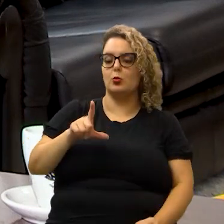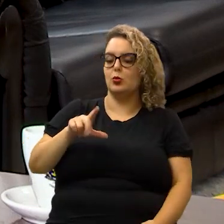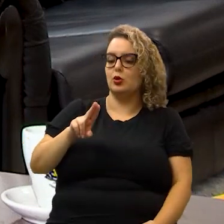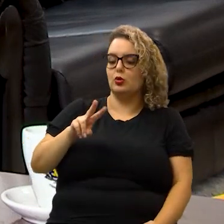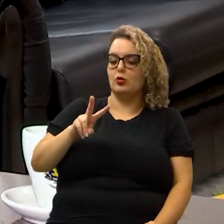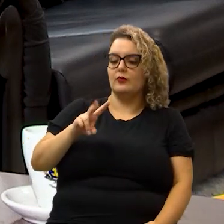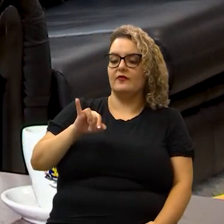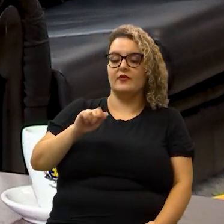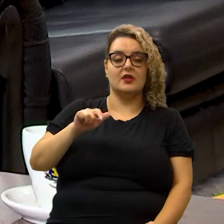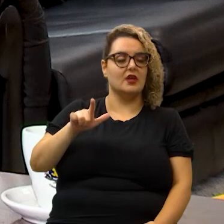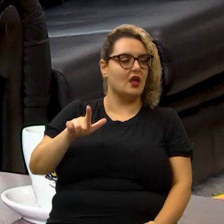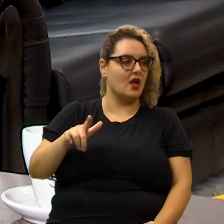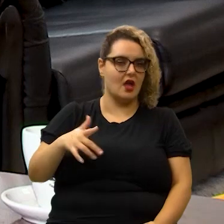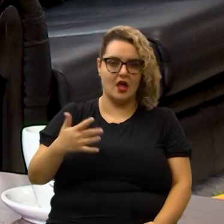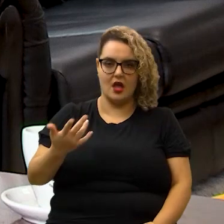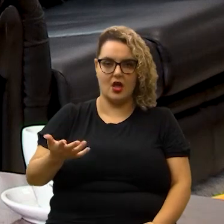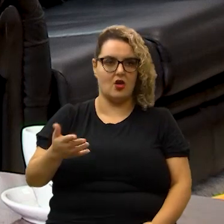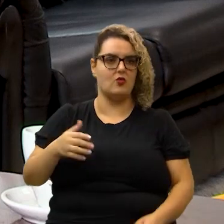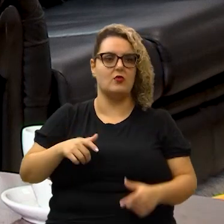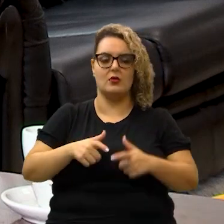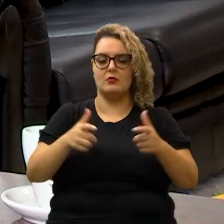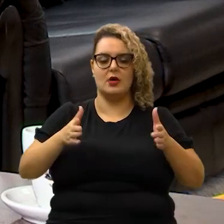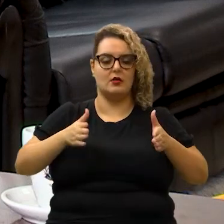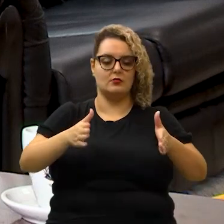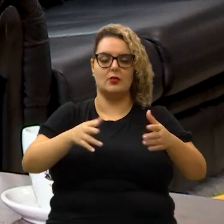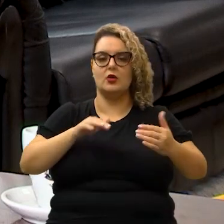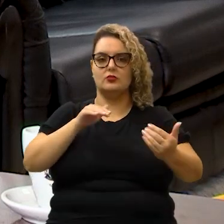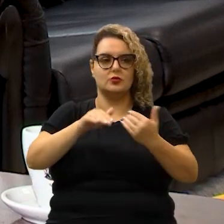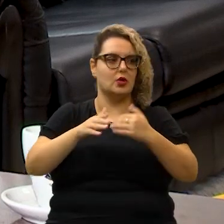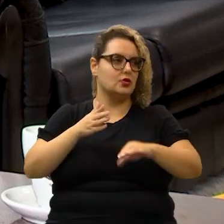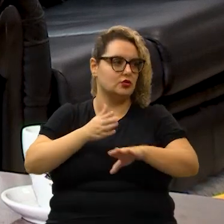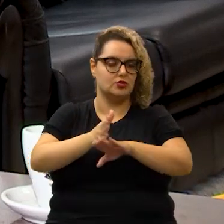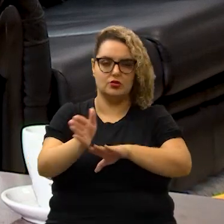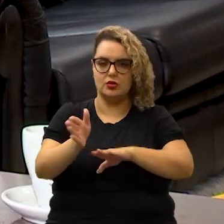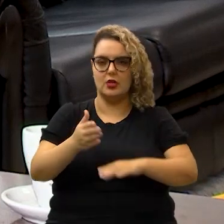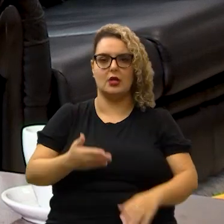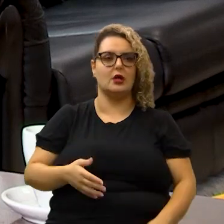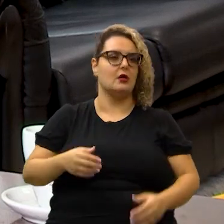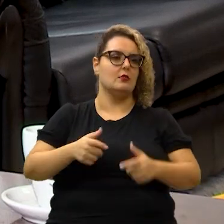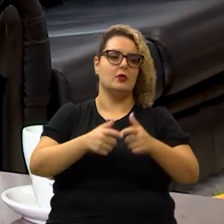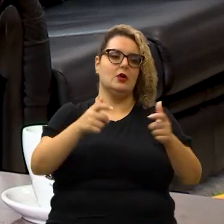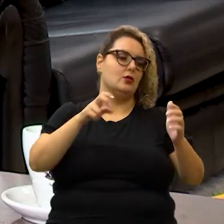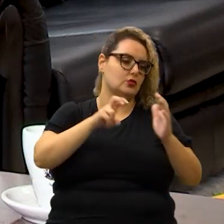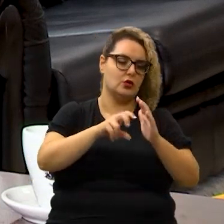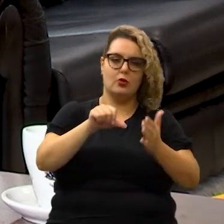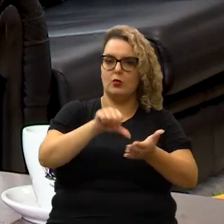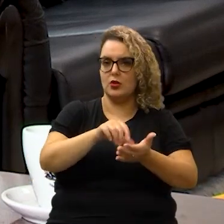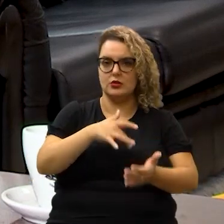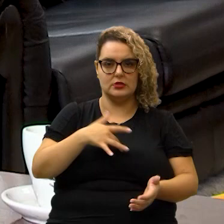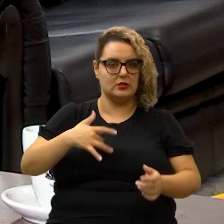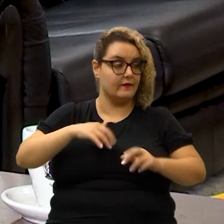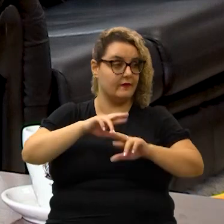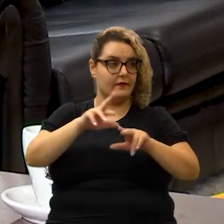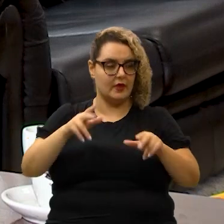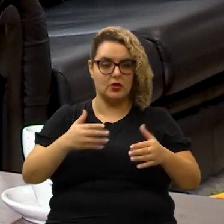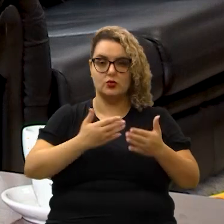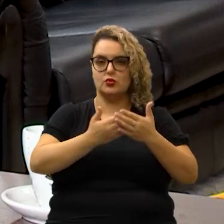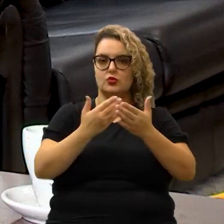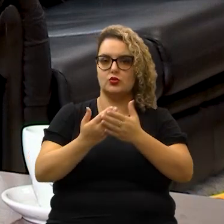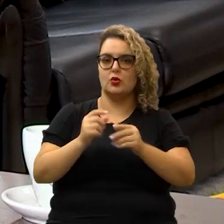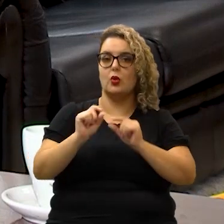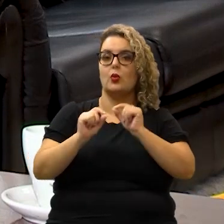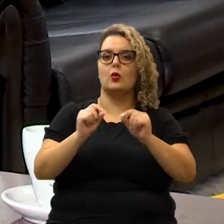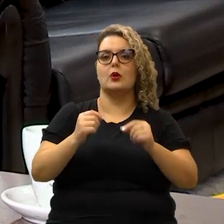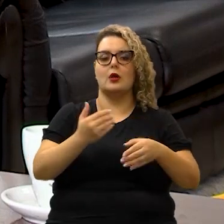via de acesso, necessidade de ampliar a creche, posto de saúde, enfim. O estudo prevê o que aquele empreendimento